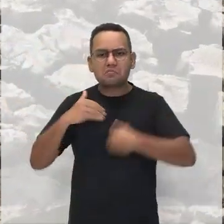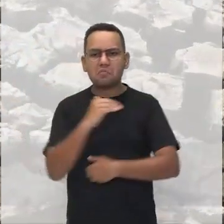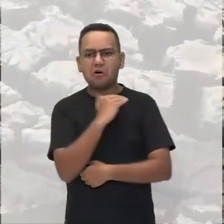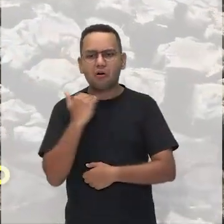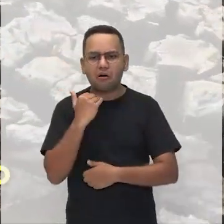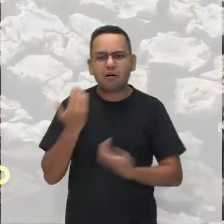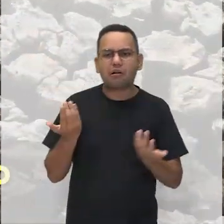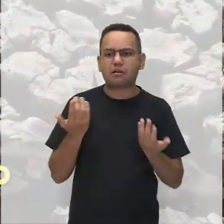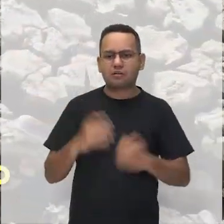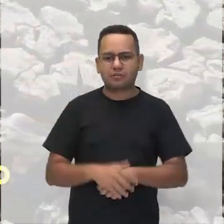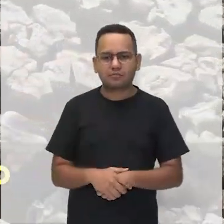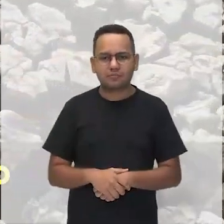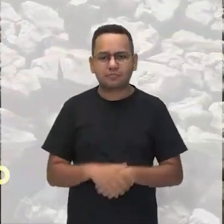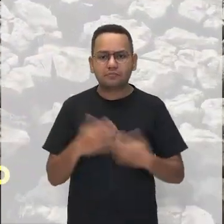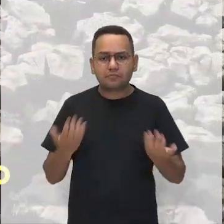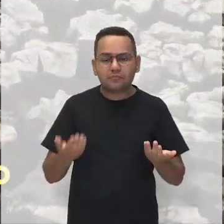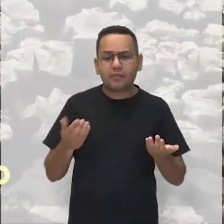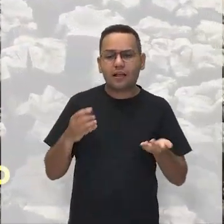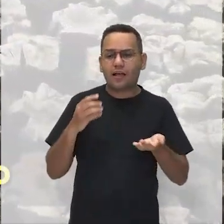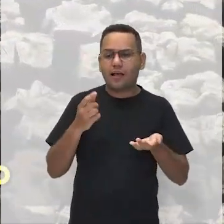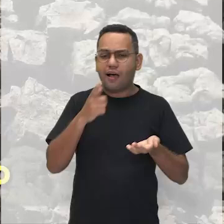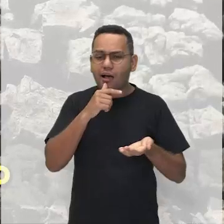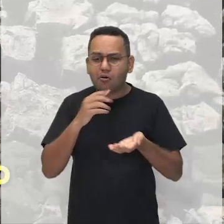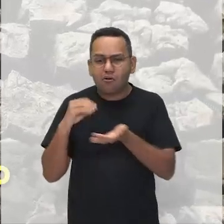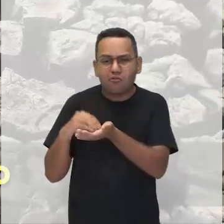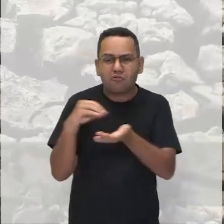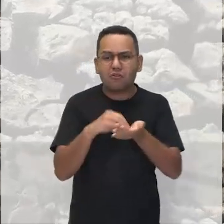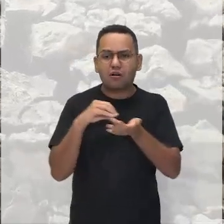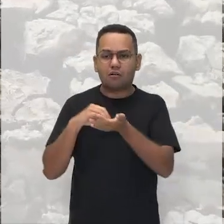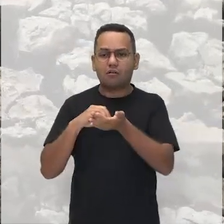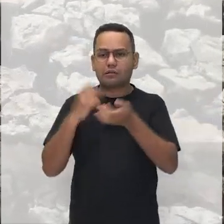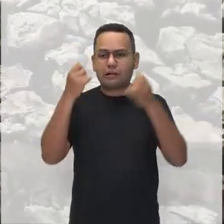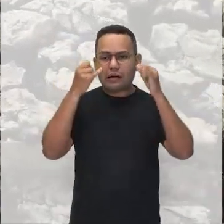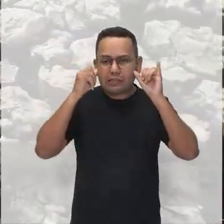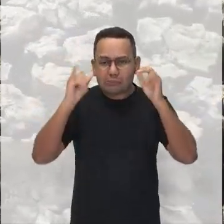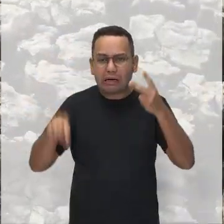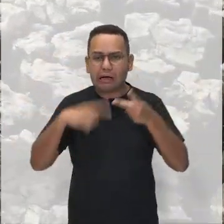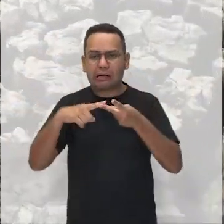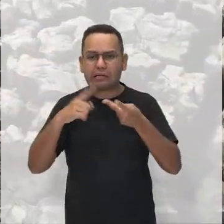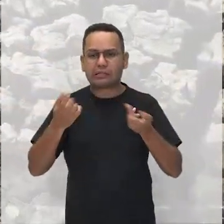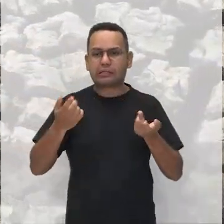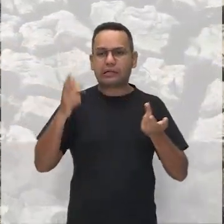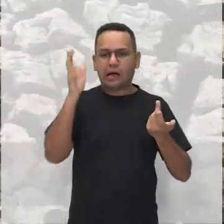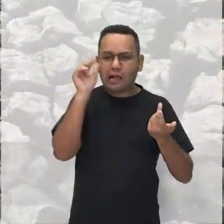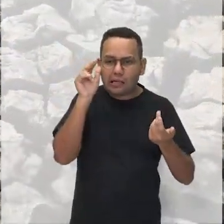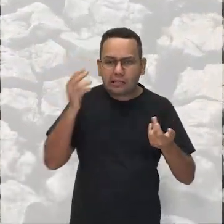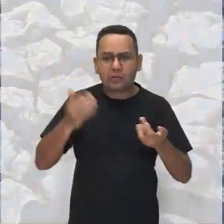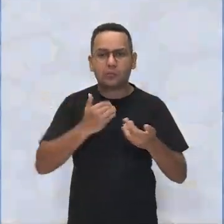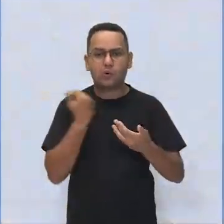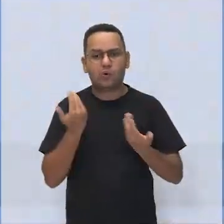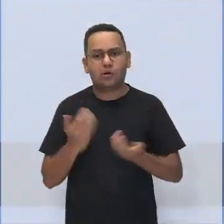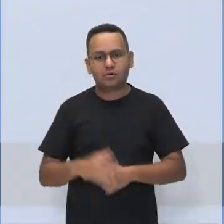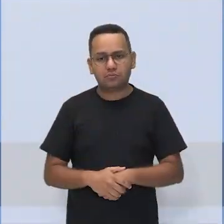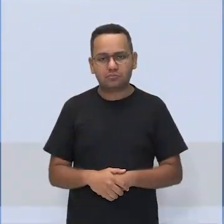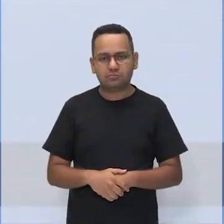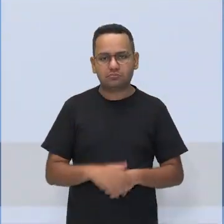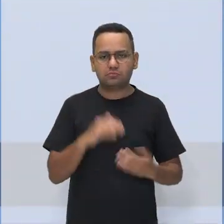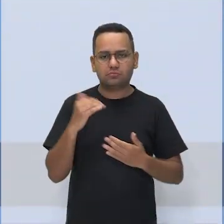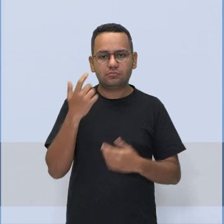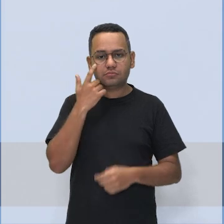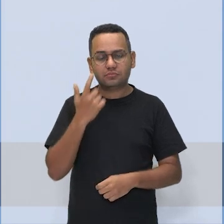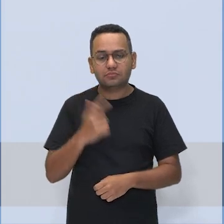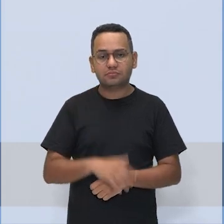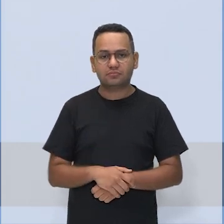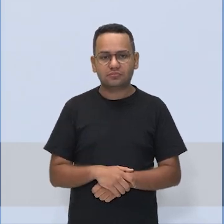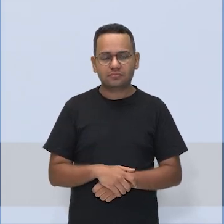alazão. Por falta d'água, perdi meu gado, morreu de sede meu alazão. Até mesmo